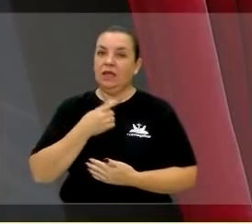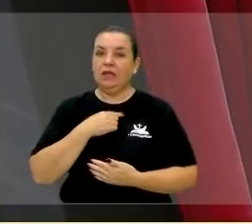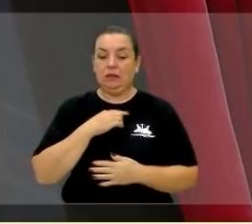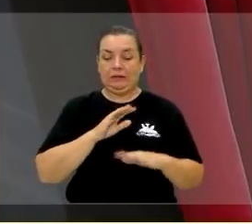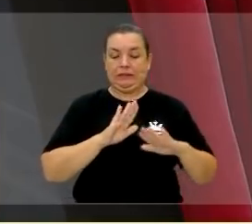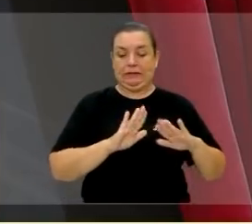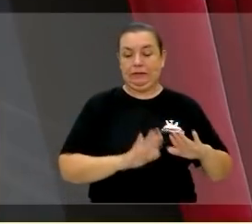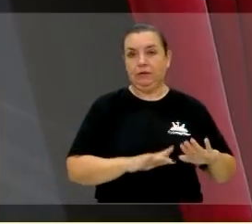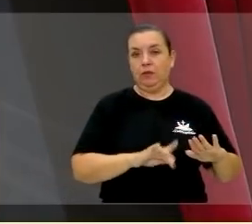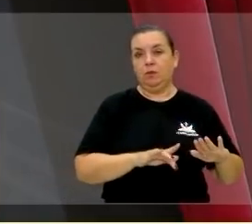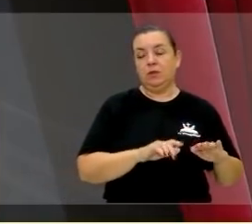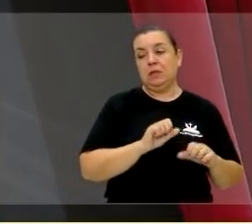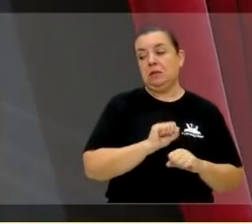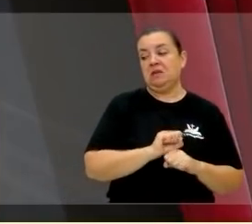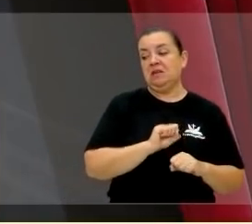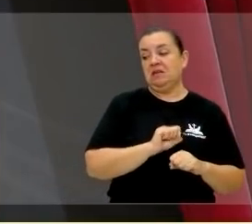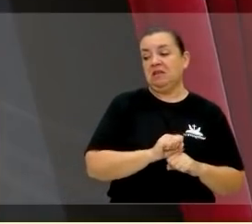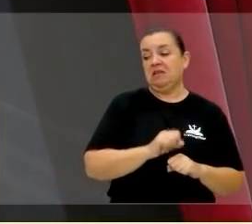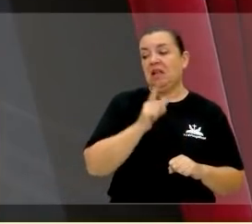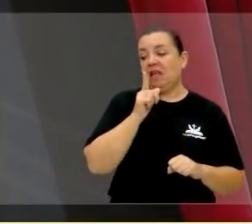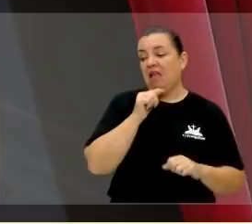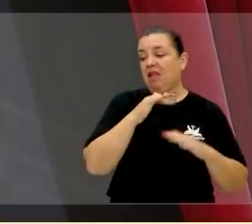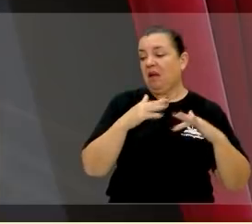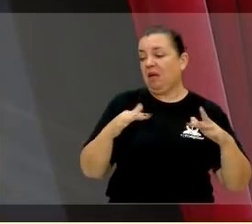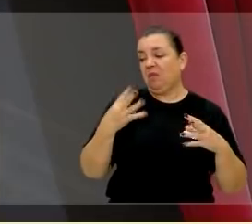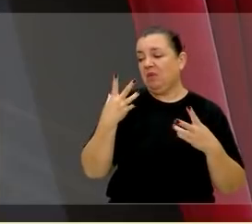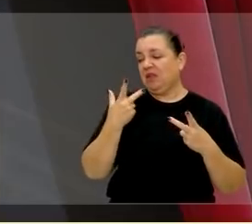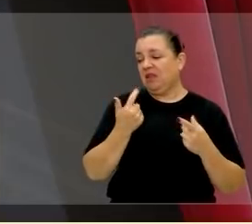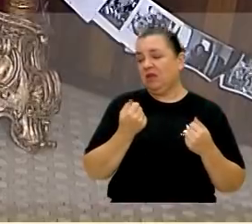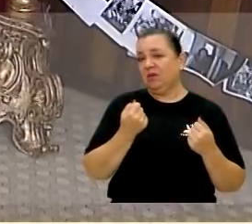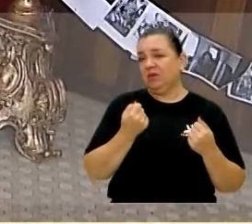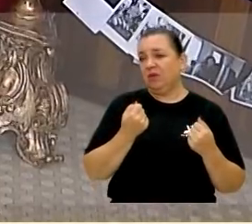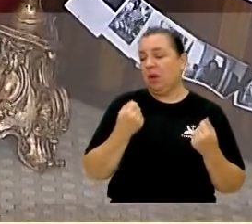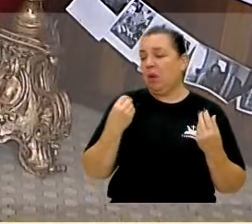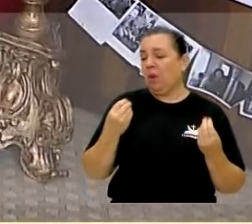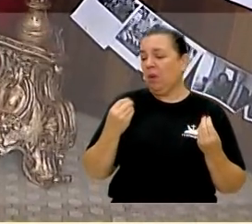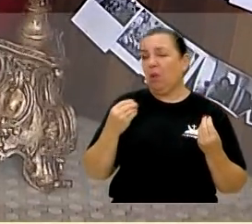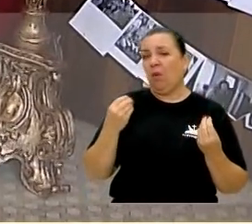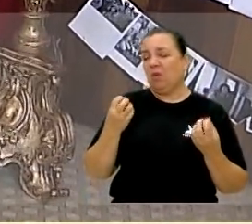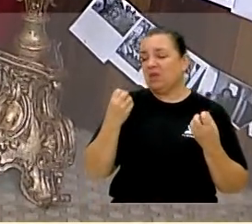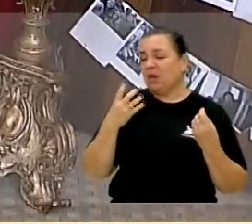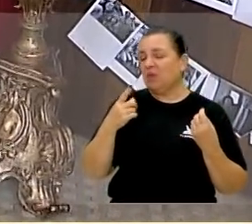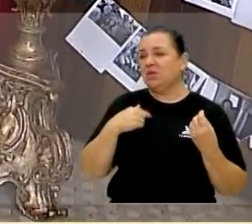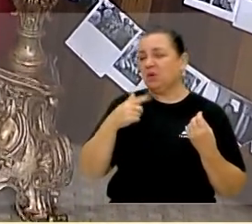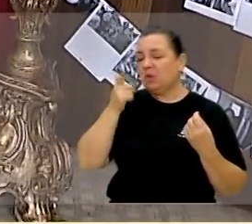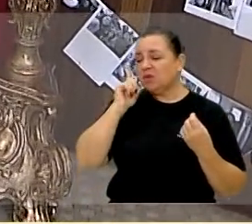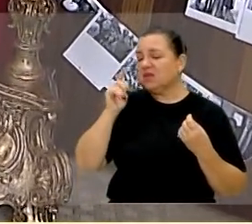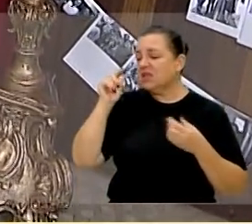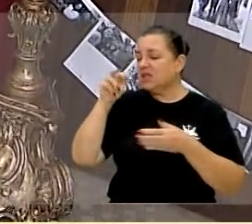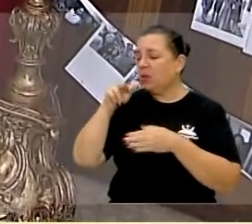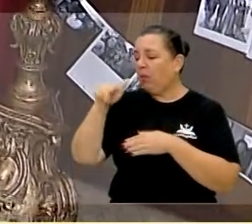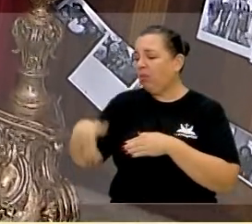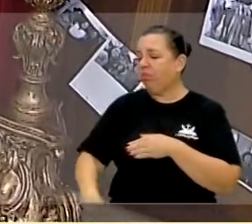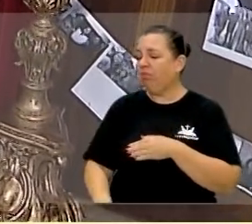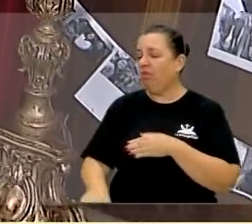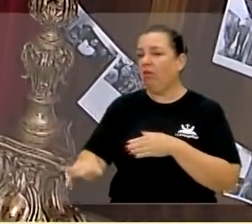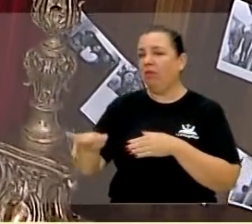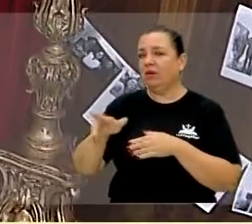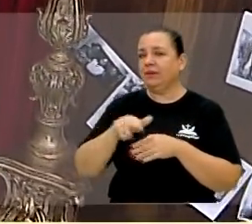margem. Nossa, que lago bonito, como seria bom se eu me refrescasse,